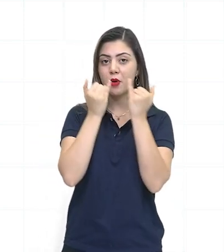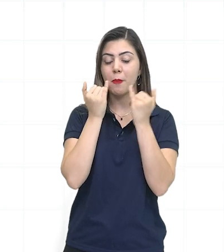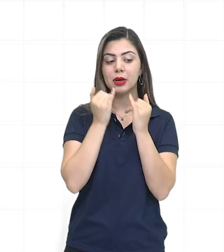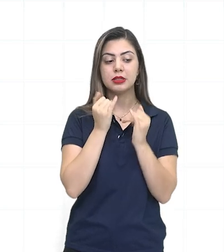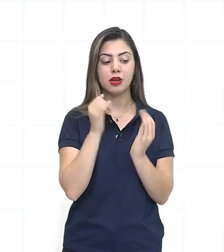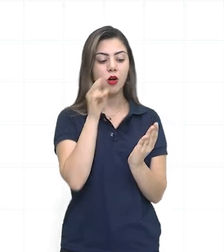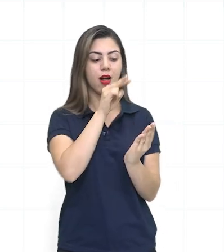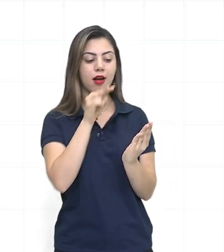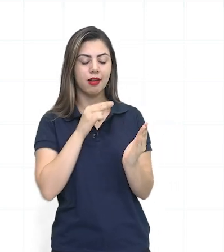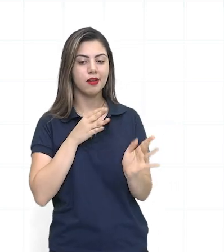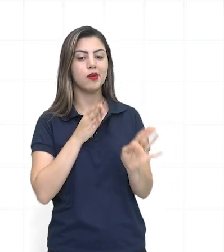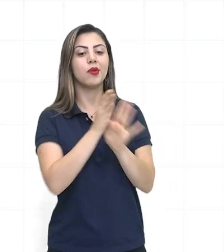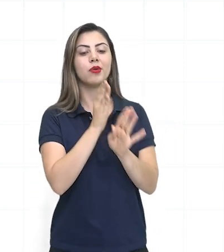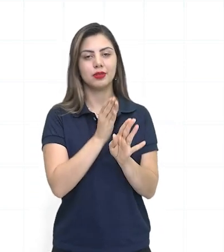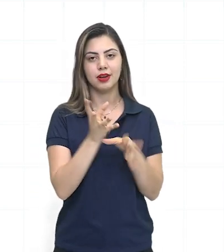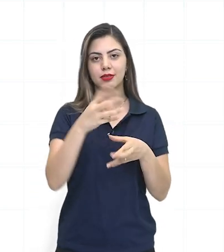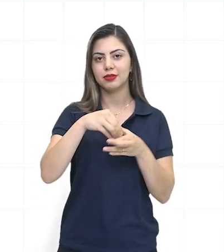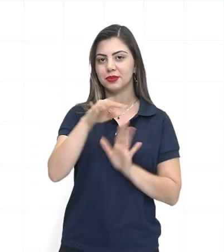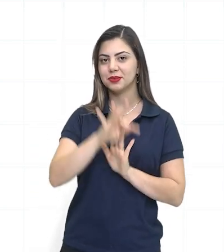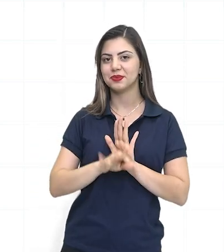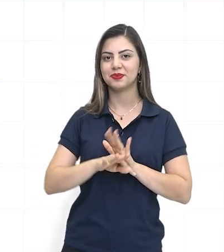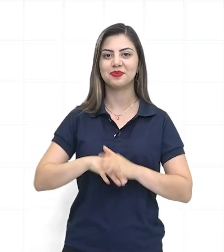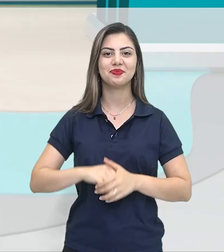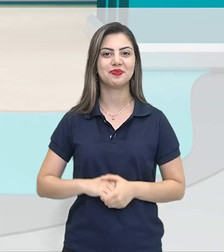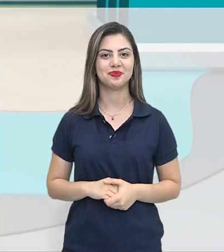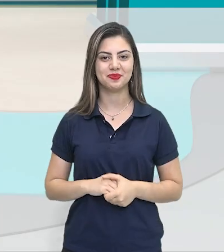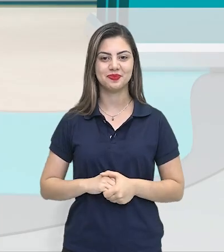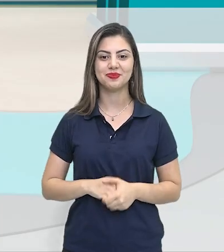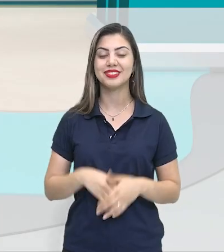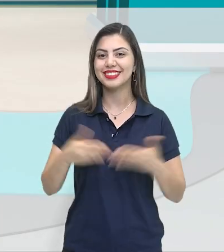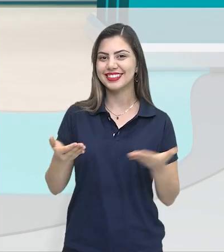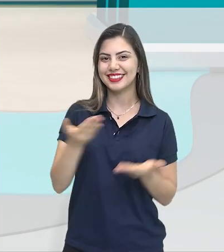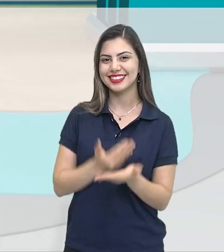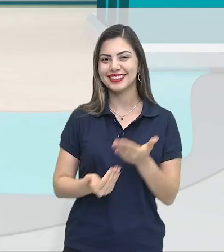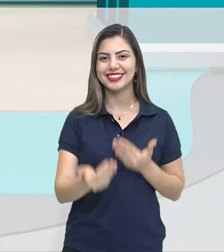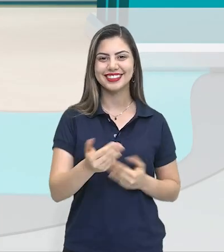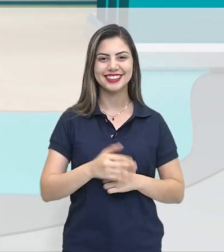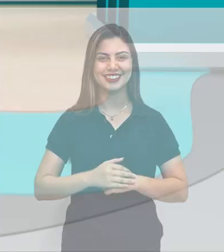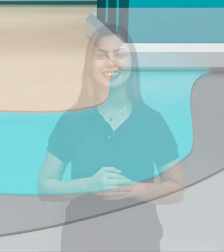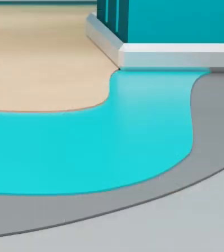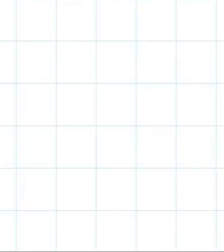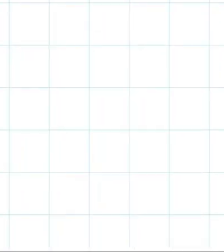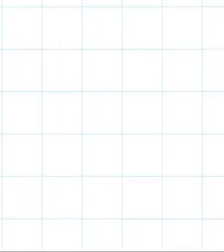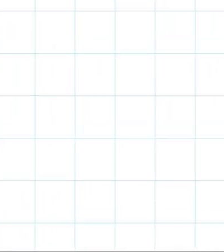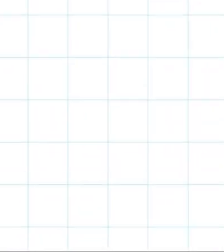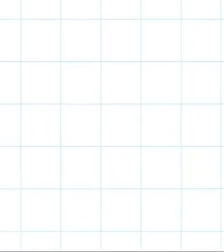e explícitas em um texto. Então, vamos para a nossa aula.